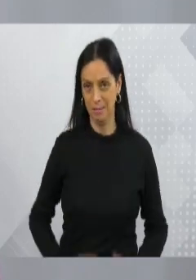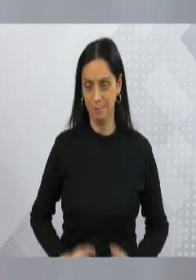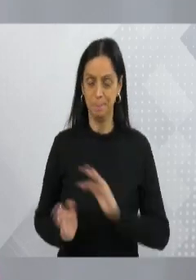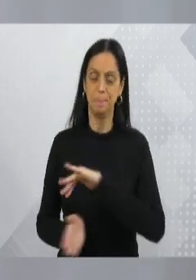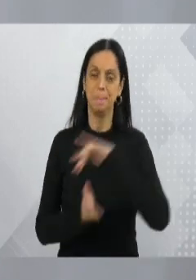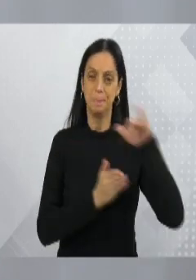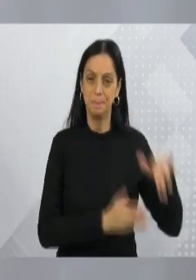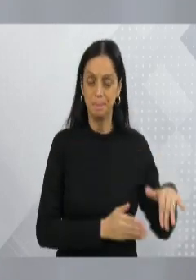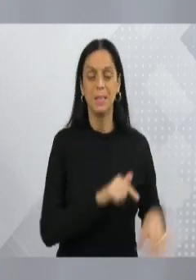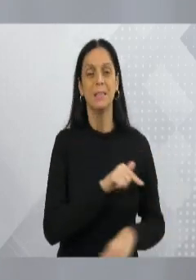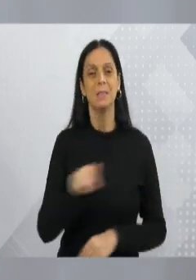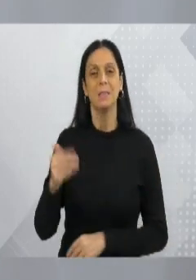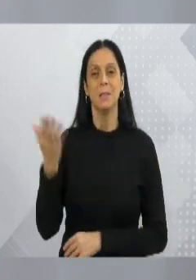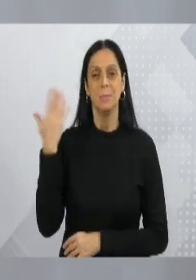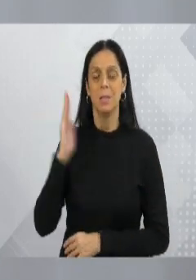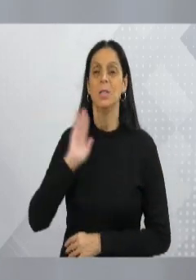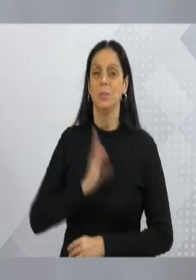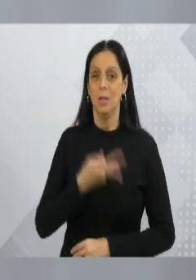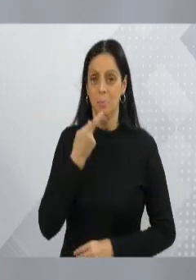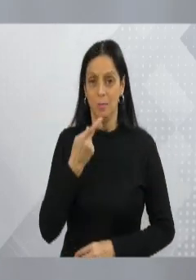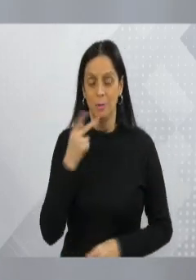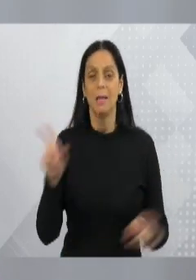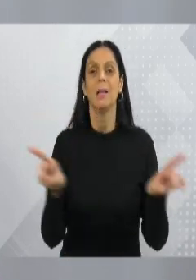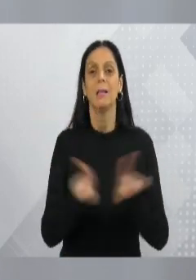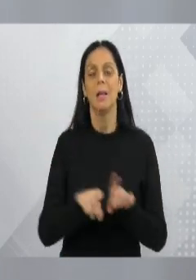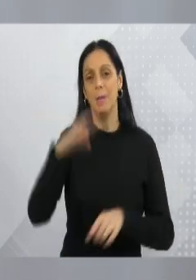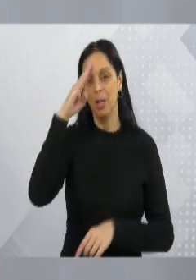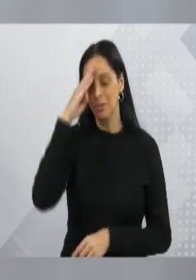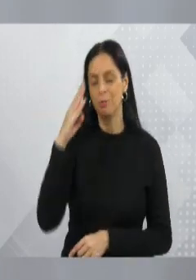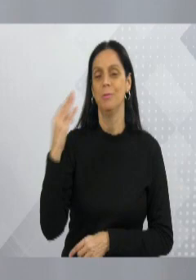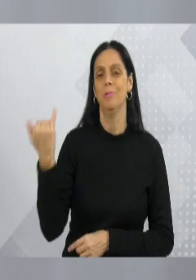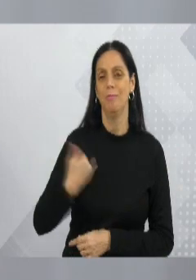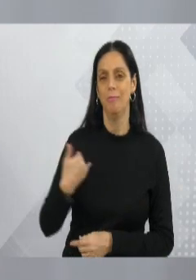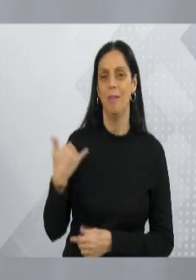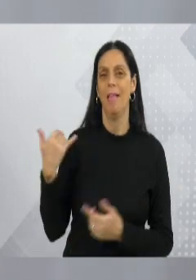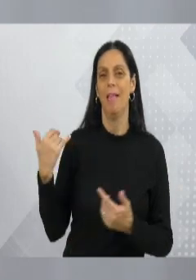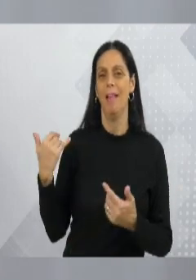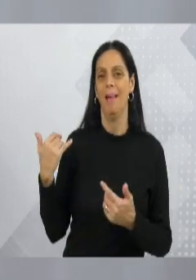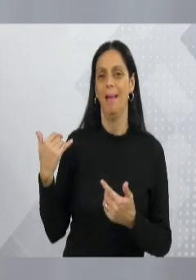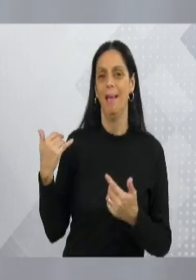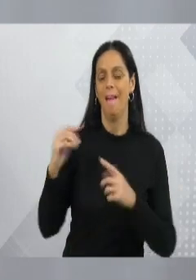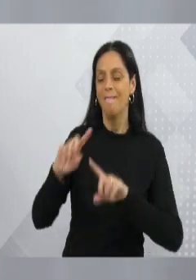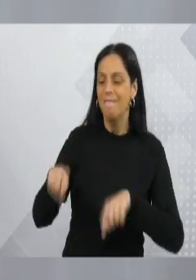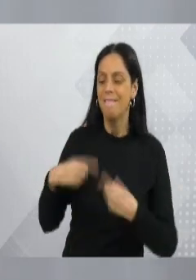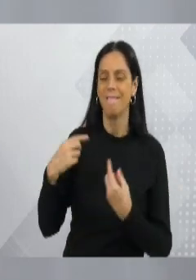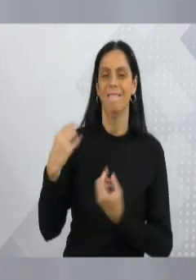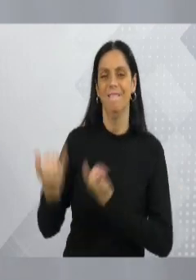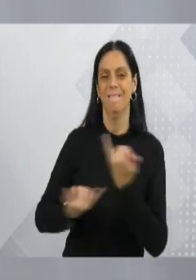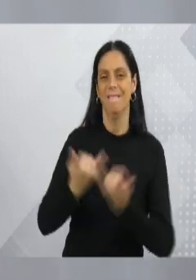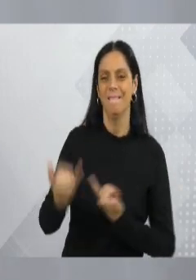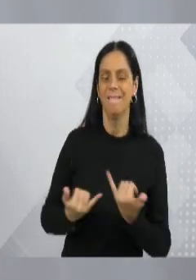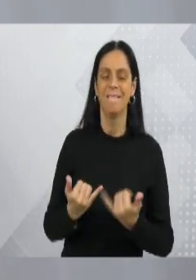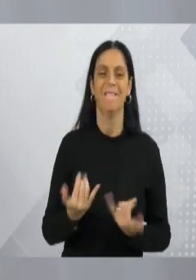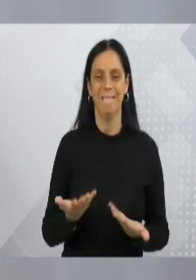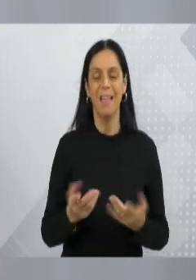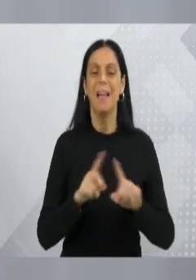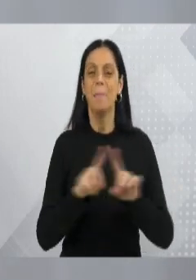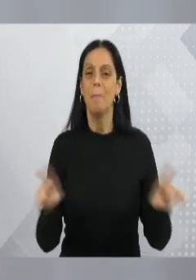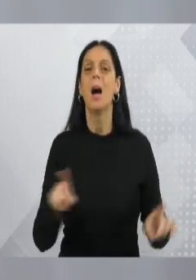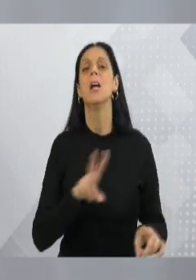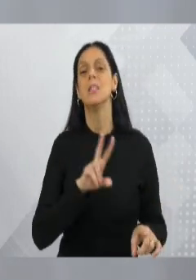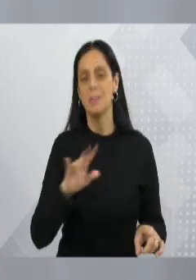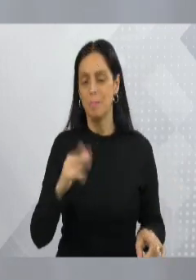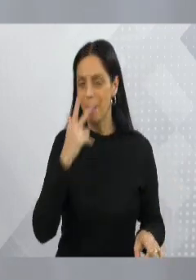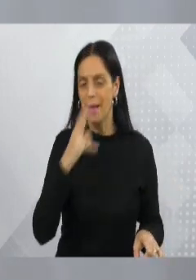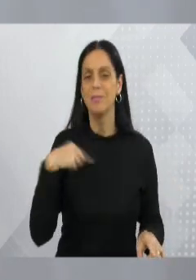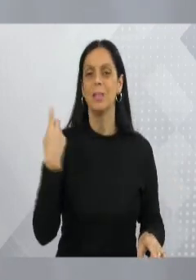passada aqui o vereador Jovino até de forma muito brincalhona falou que a gente parece um disco furado mas eu vou fazer o disco furado aqui várias vezes o